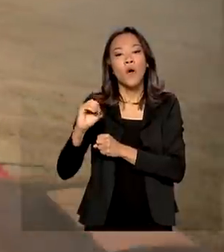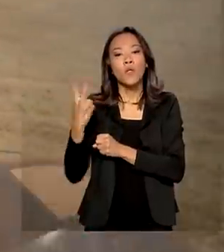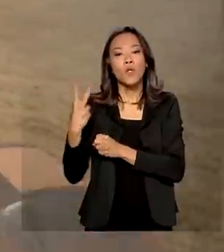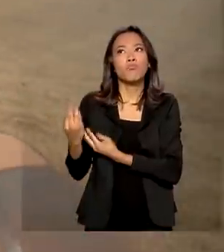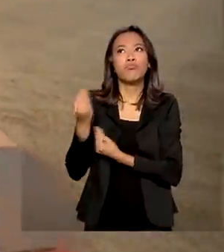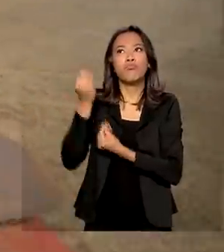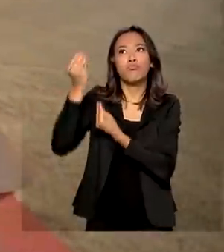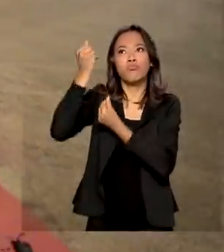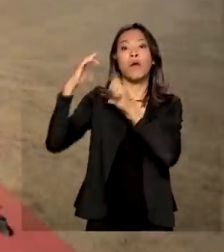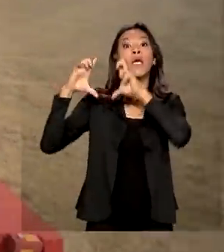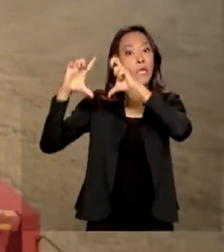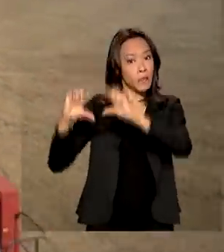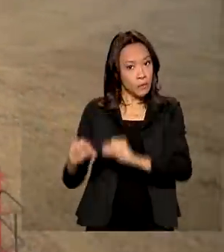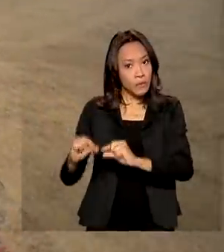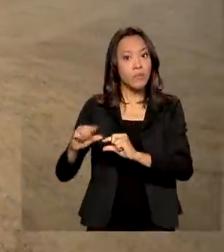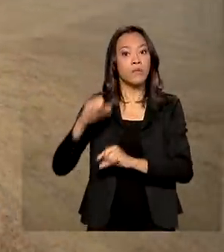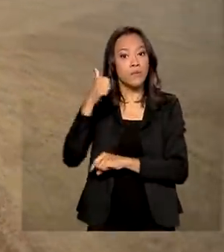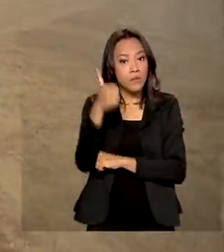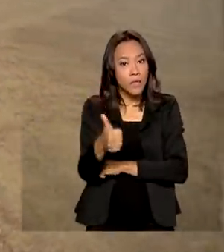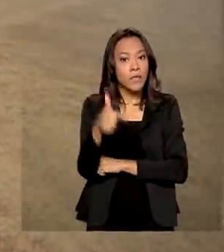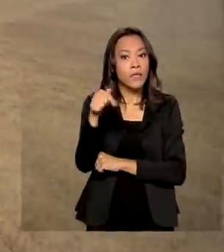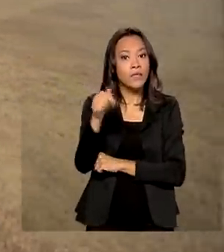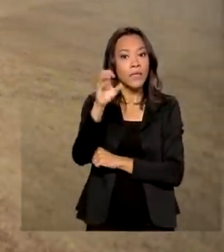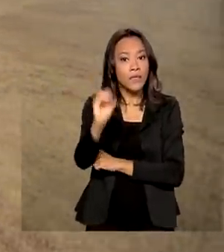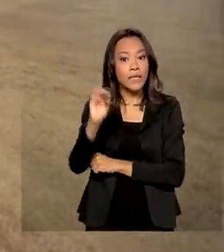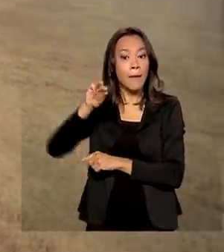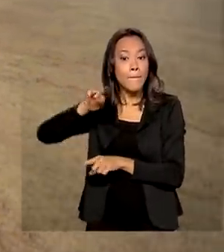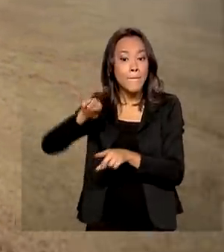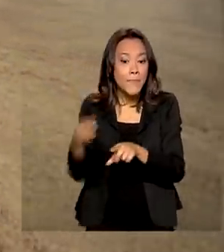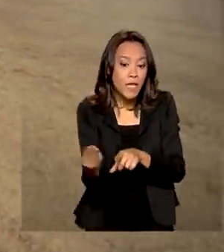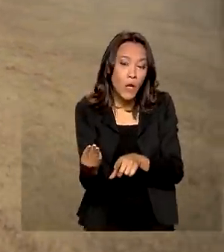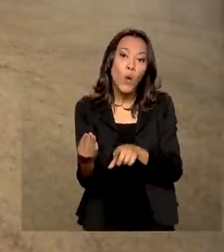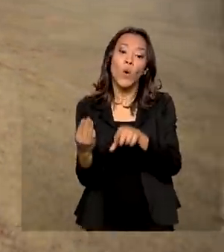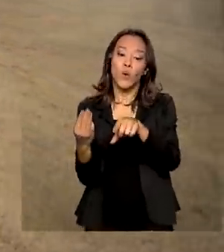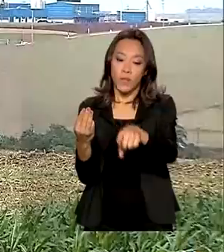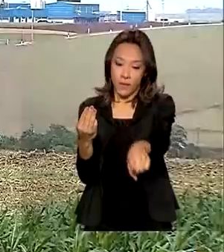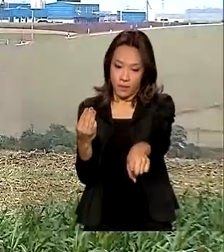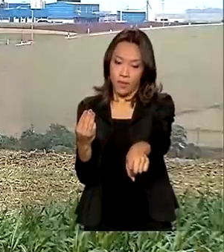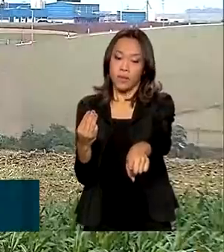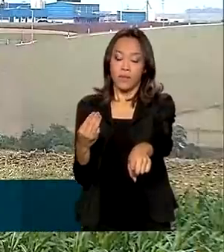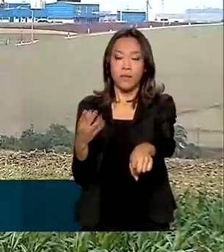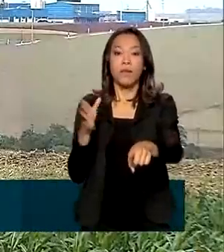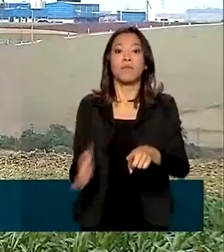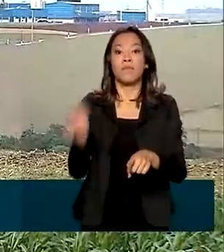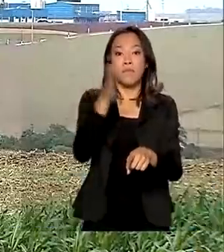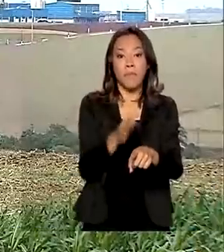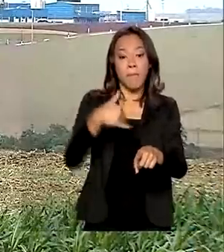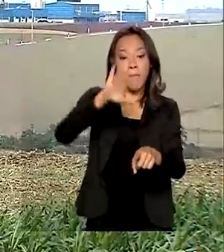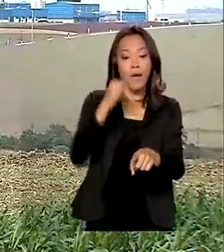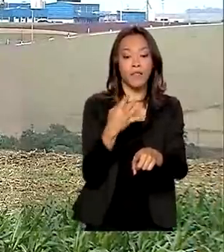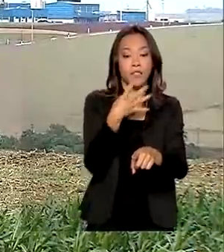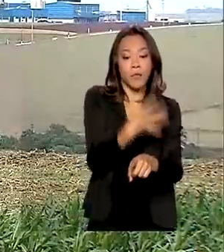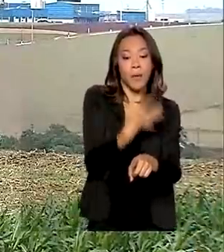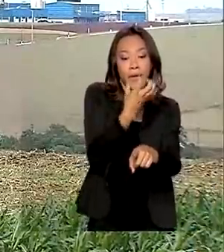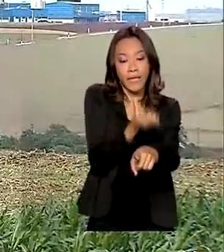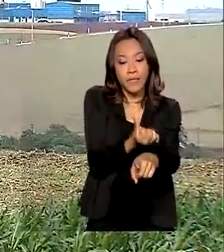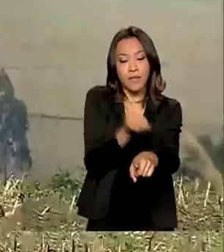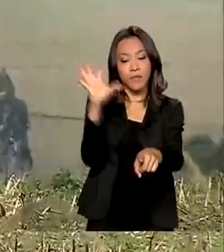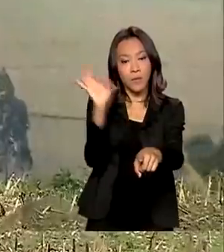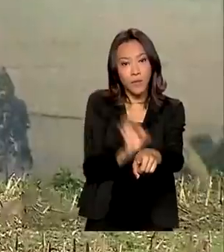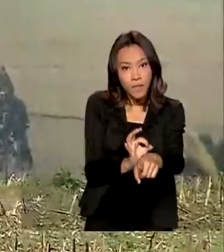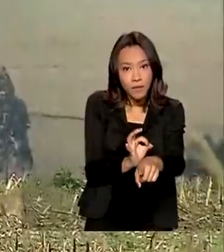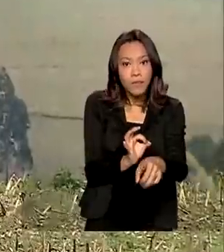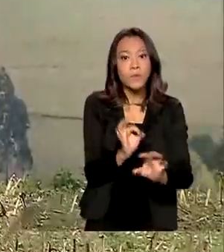diminuíram em 170 milhões de toneladas de dióxido de carbono, mais de 46% superior